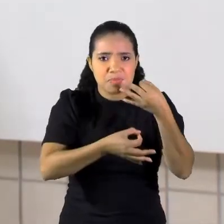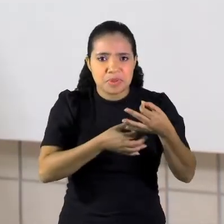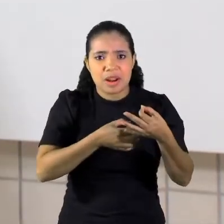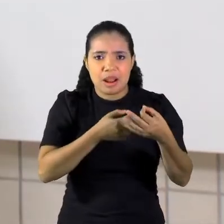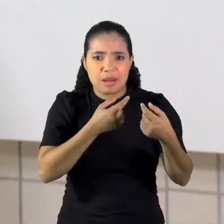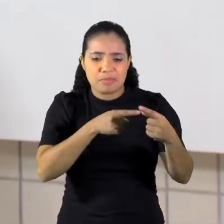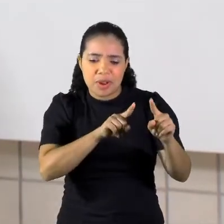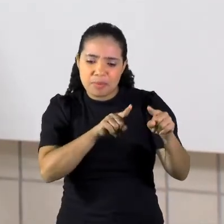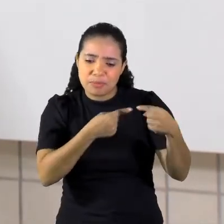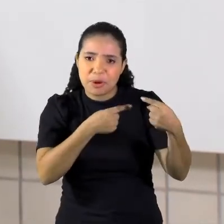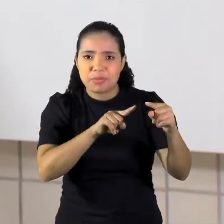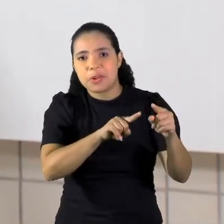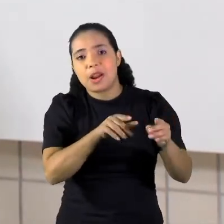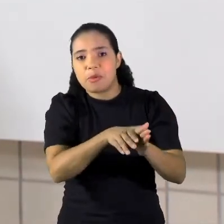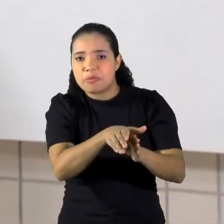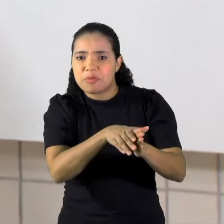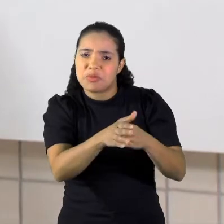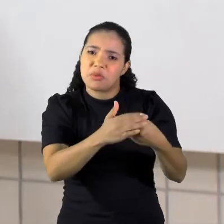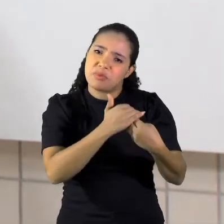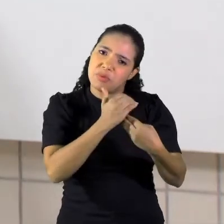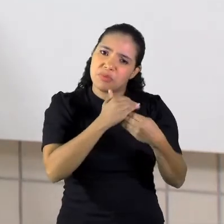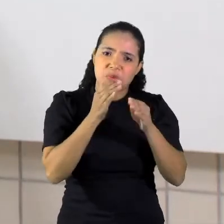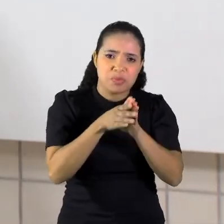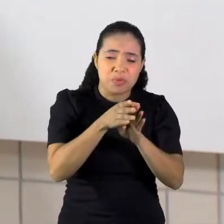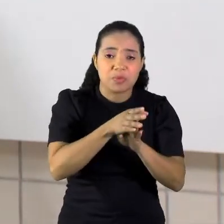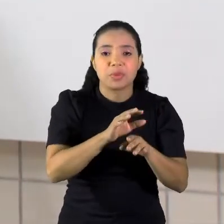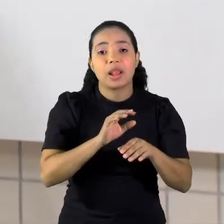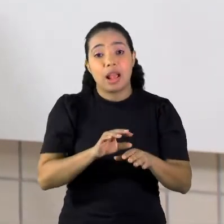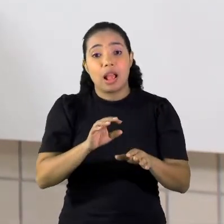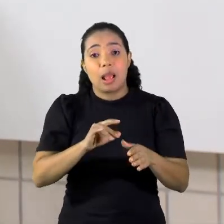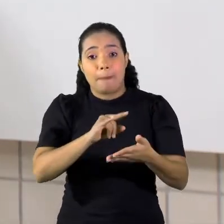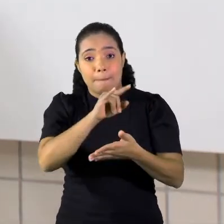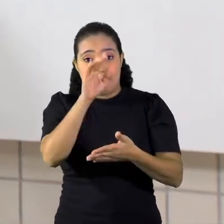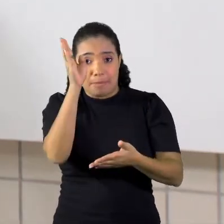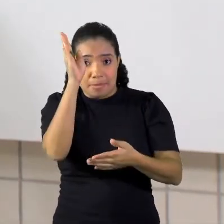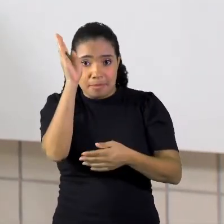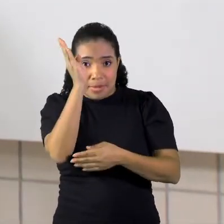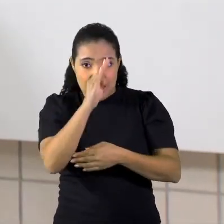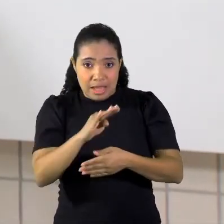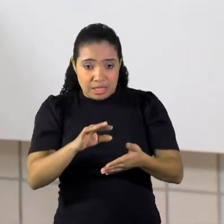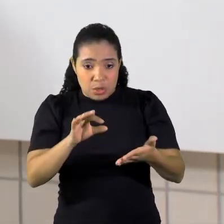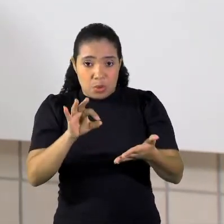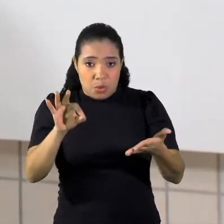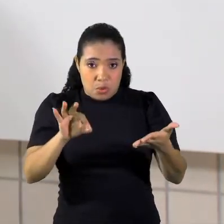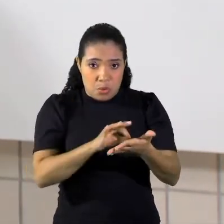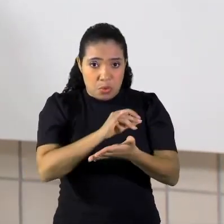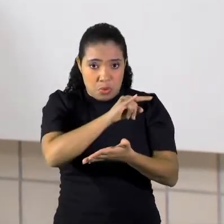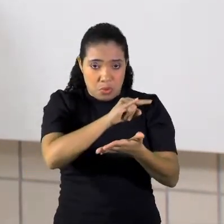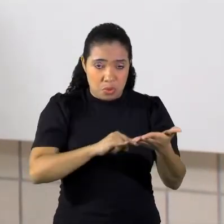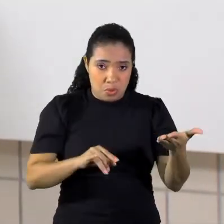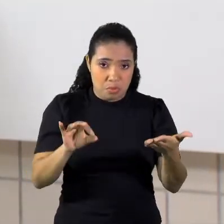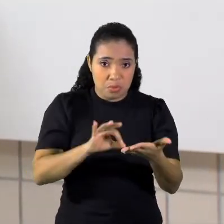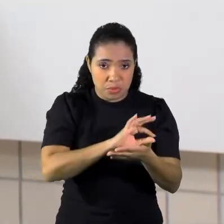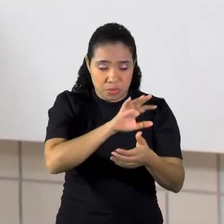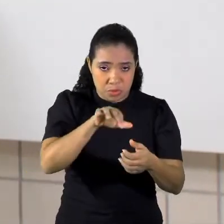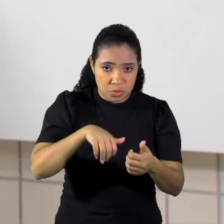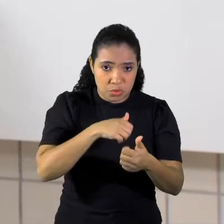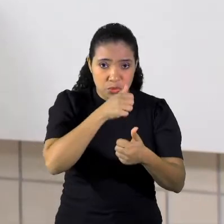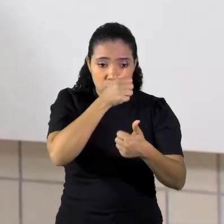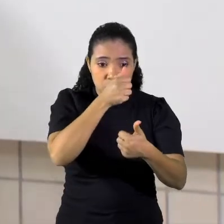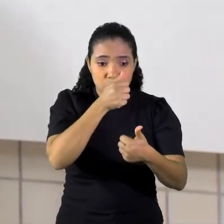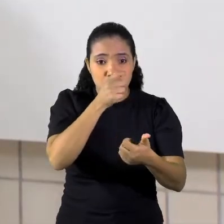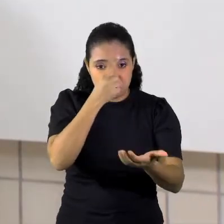receber orientações. Como o Brasil decidiu assinar o acordo da ONU, decidiu fazer parte da ONU,